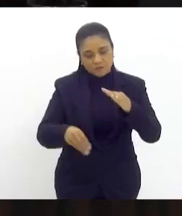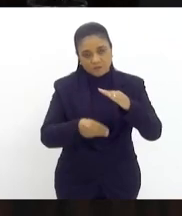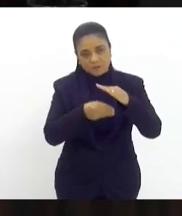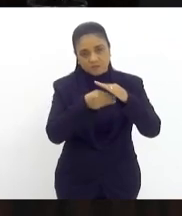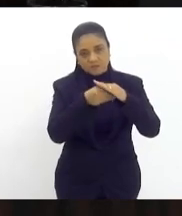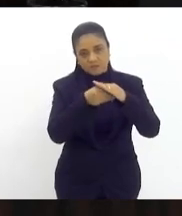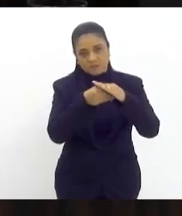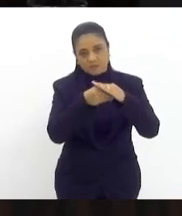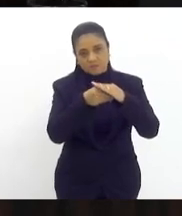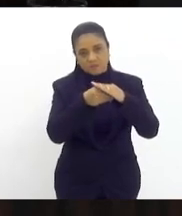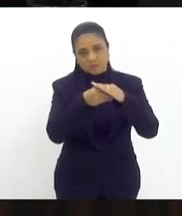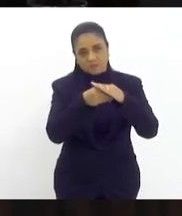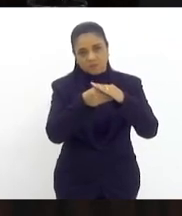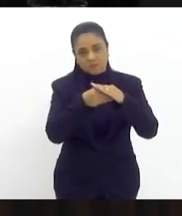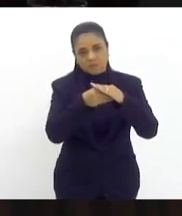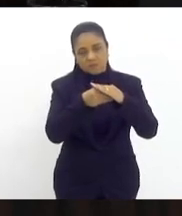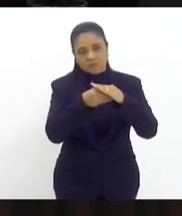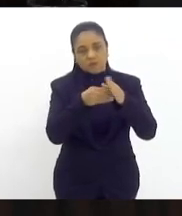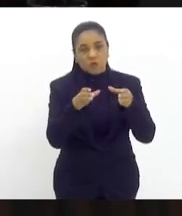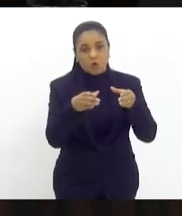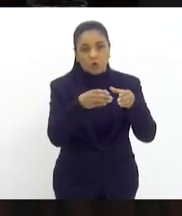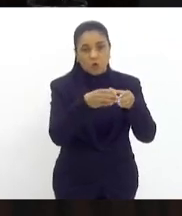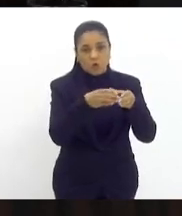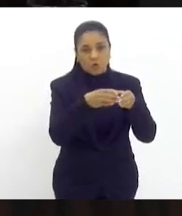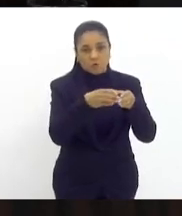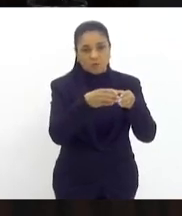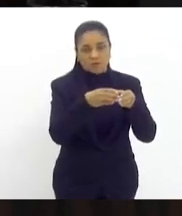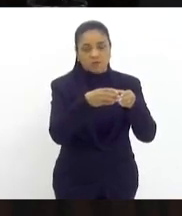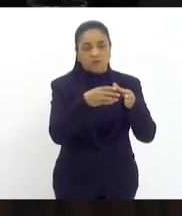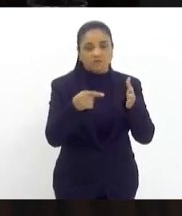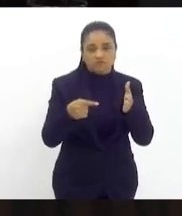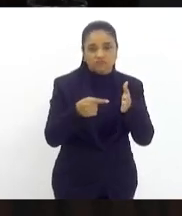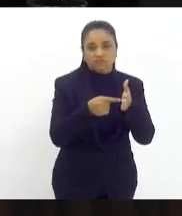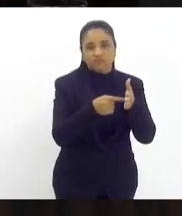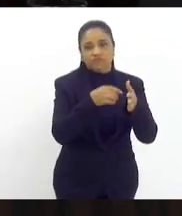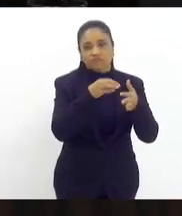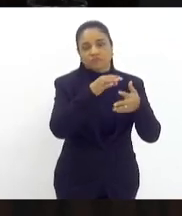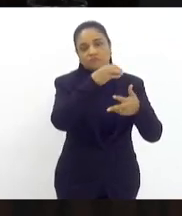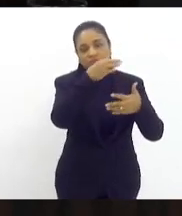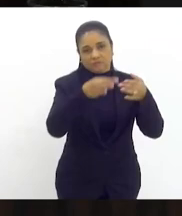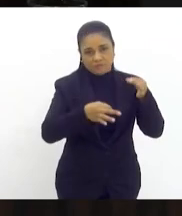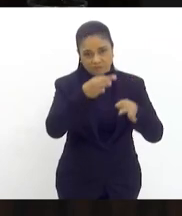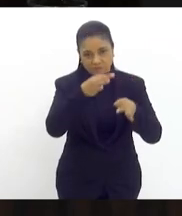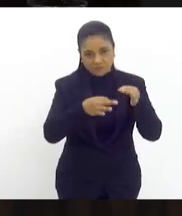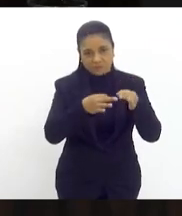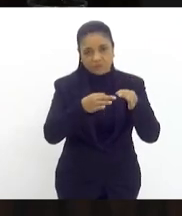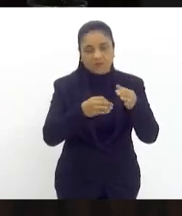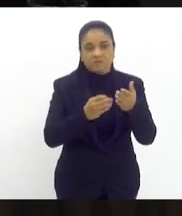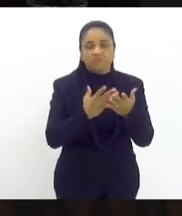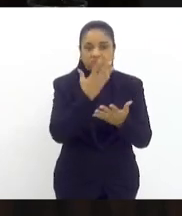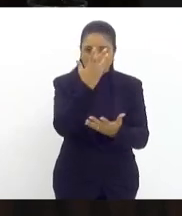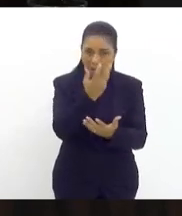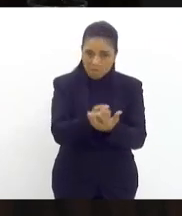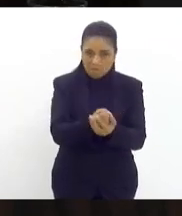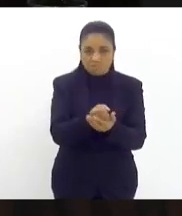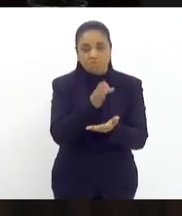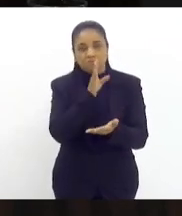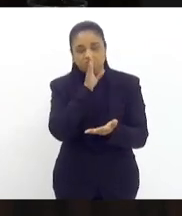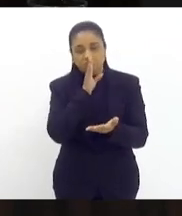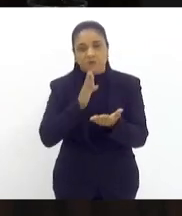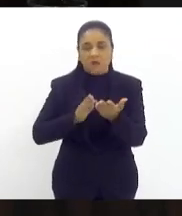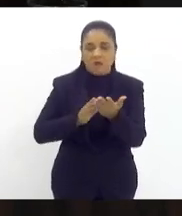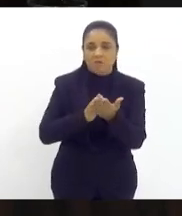das comissões de indicação de relativa senhores que aprovam permaneçam como estão